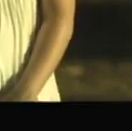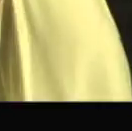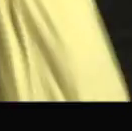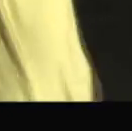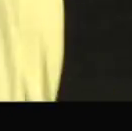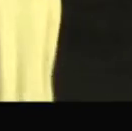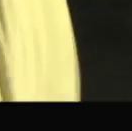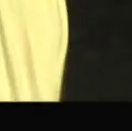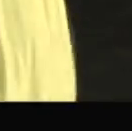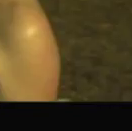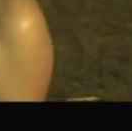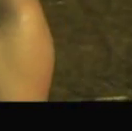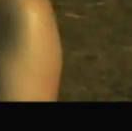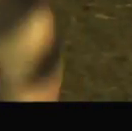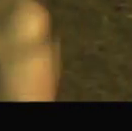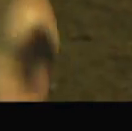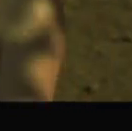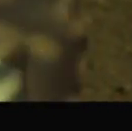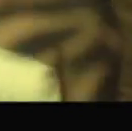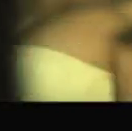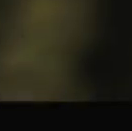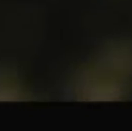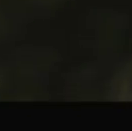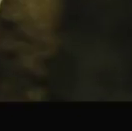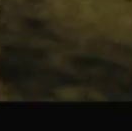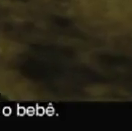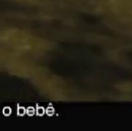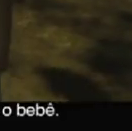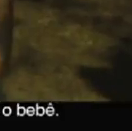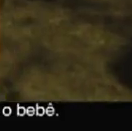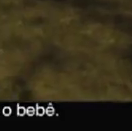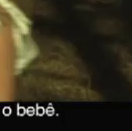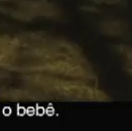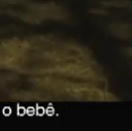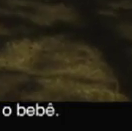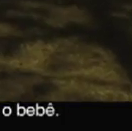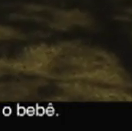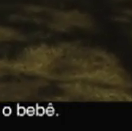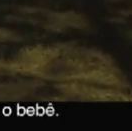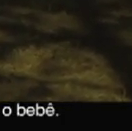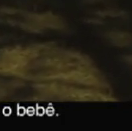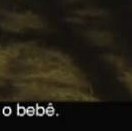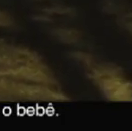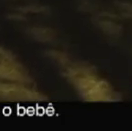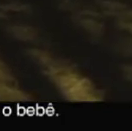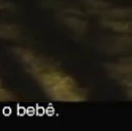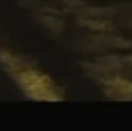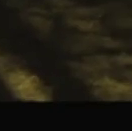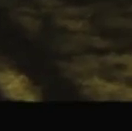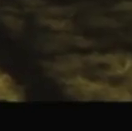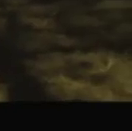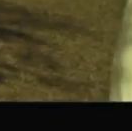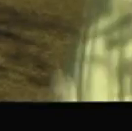Quando uma mulher fica grávida, ela e todos à sua volta devem se preparar para oferecer o melhor para